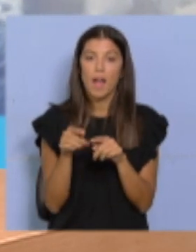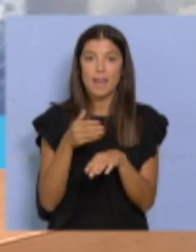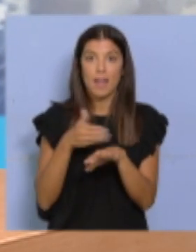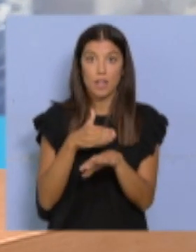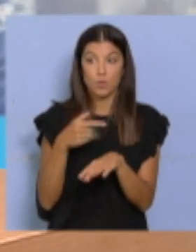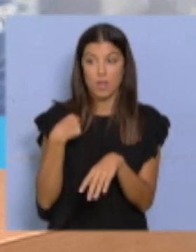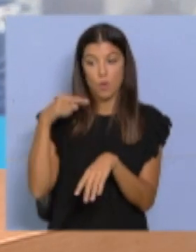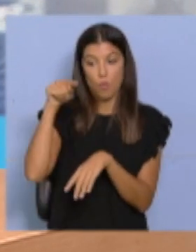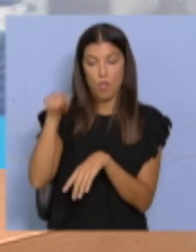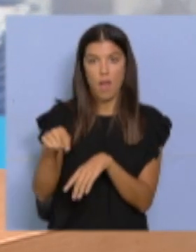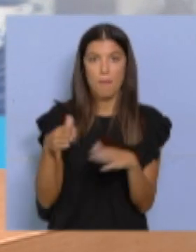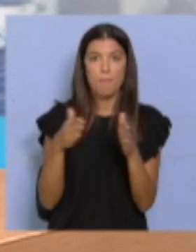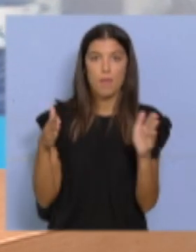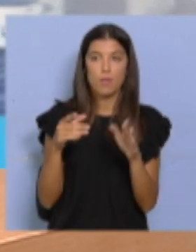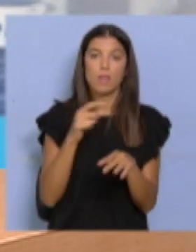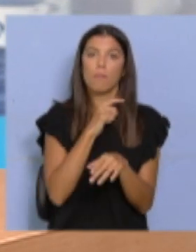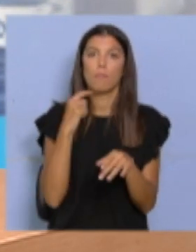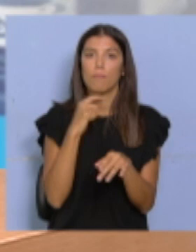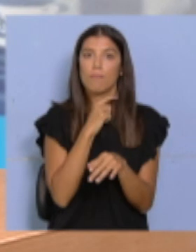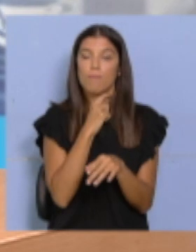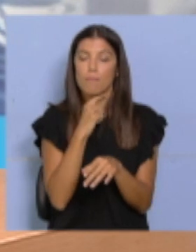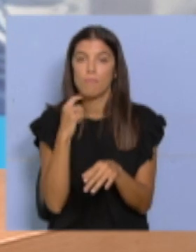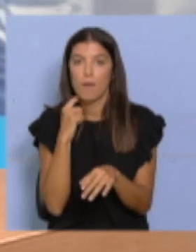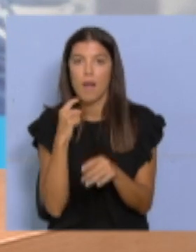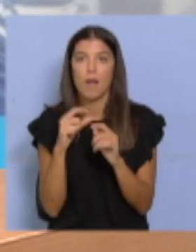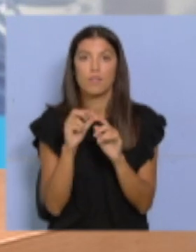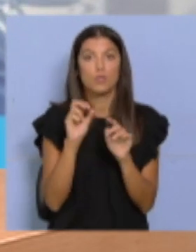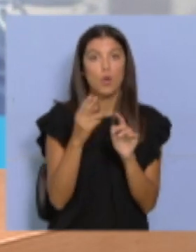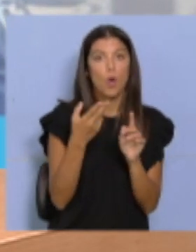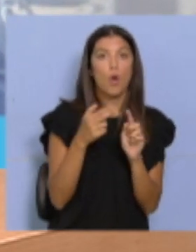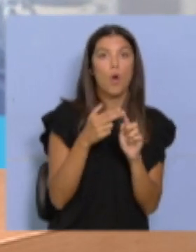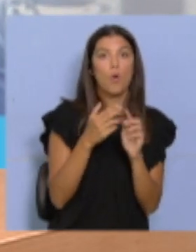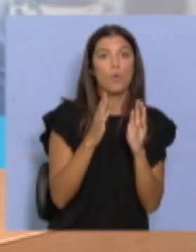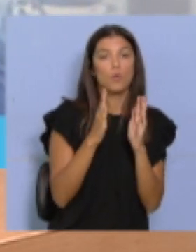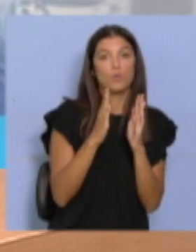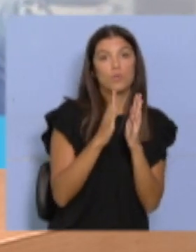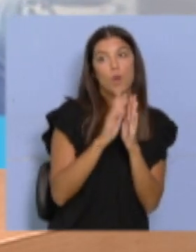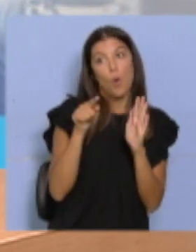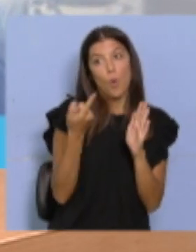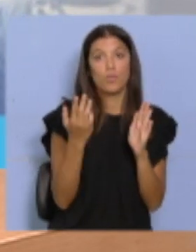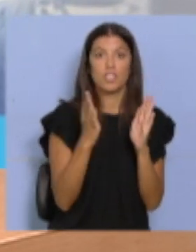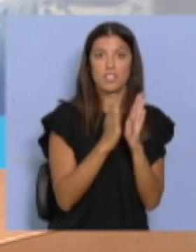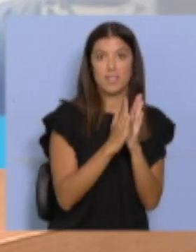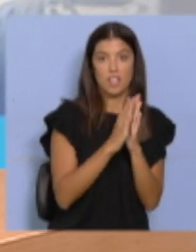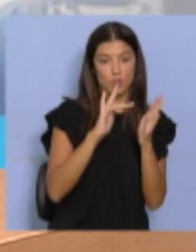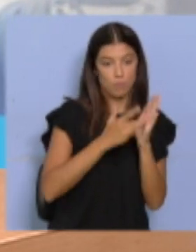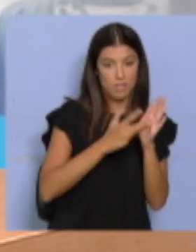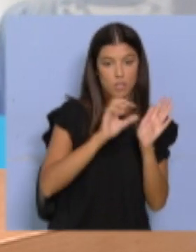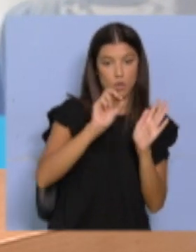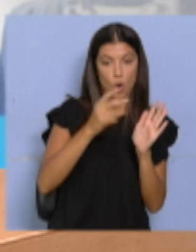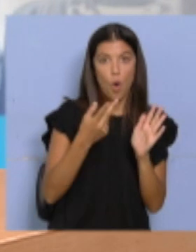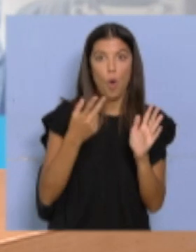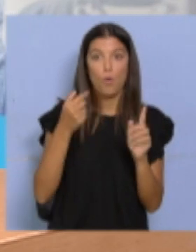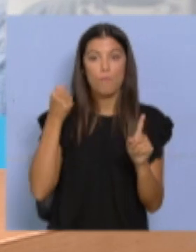grande maioria eram padres ou diocesanos de outras dioceses do Brasil, ou missionários de